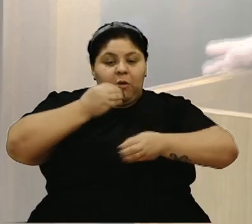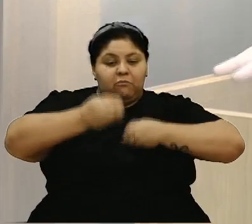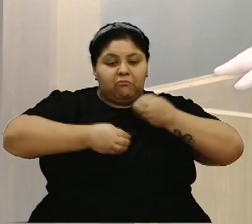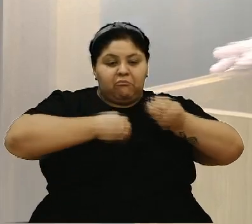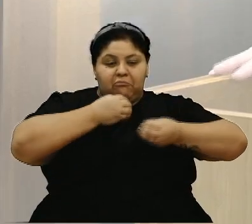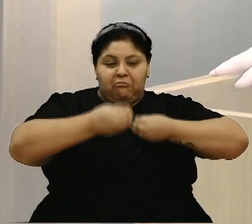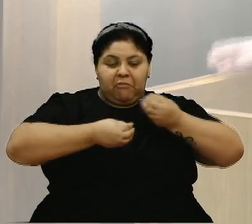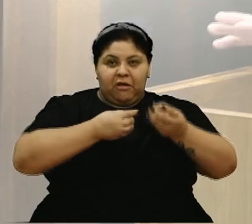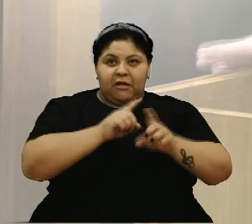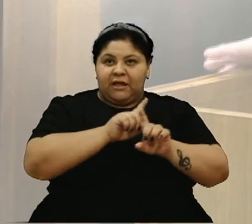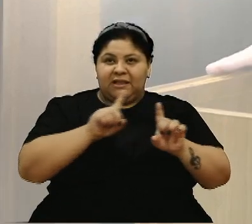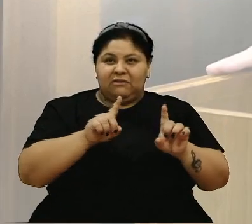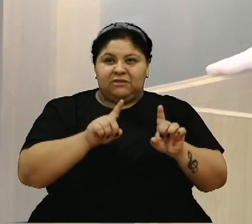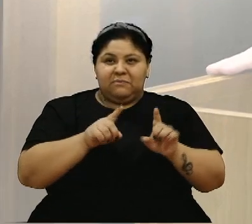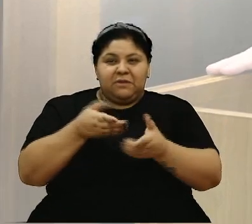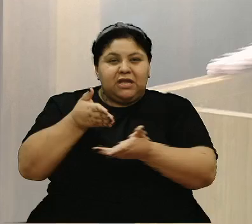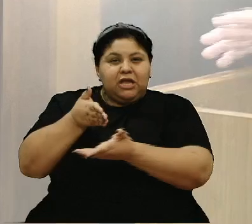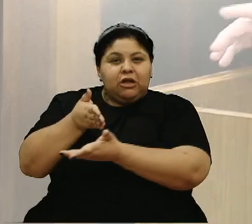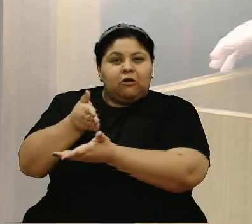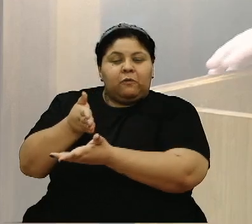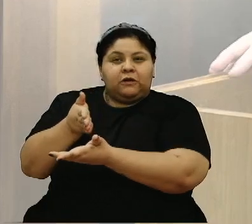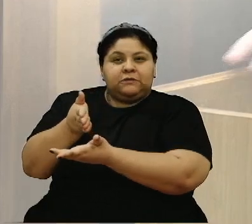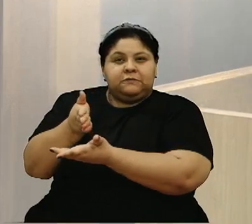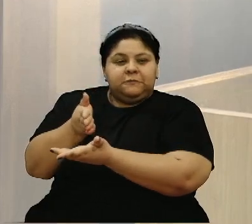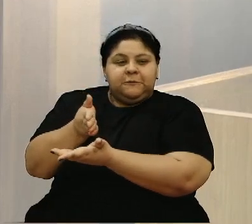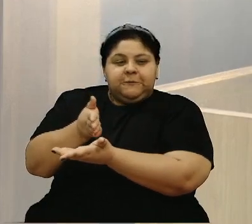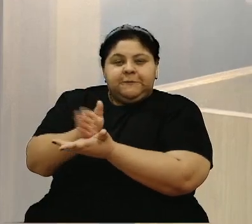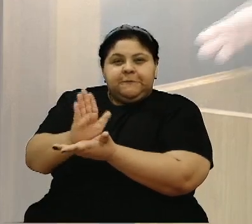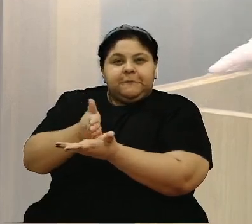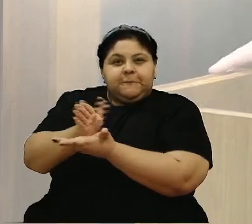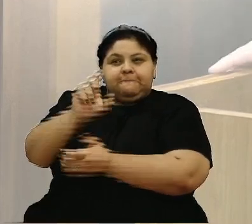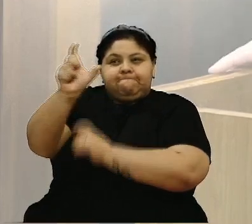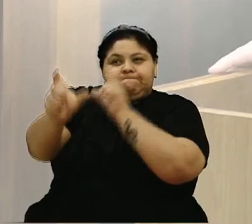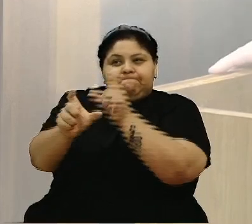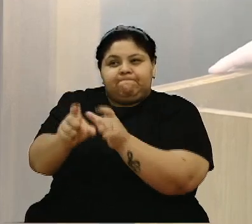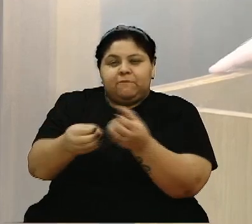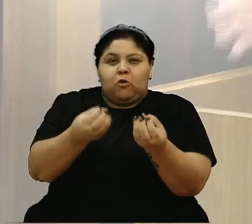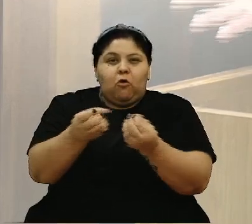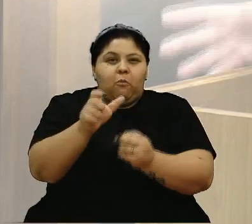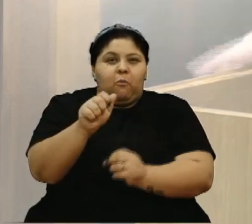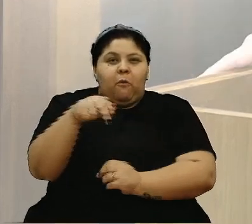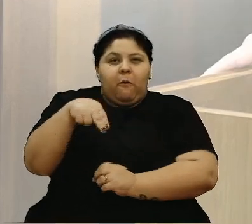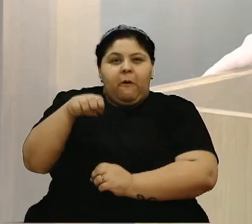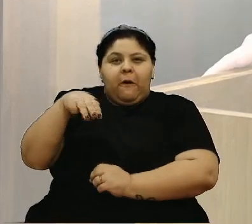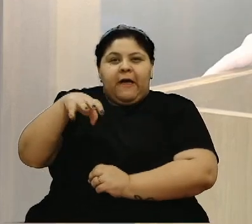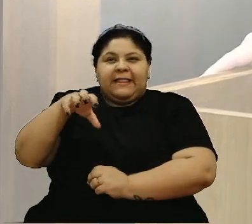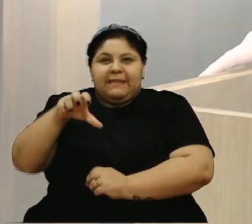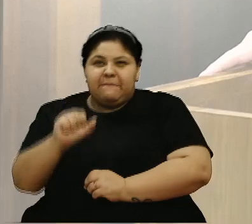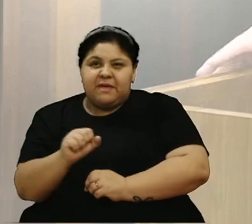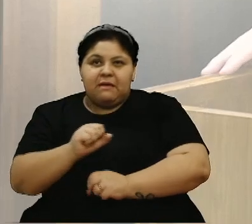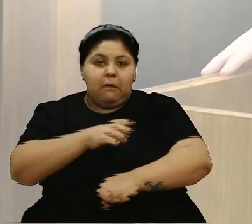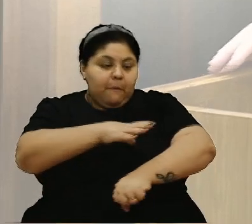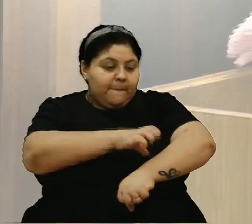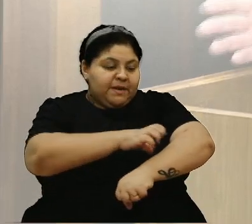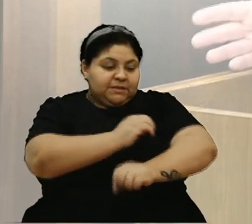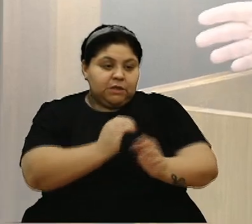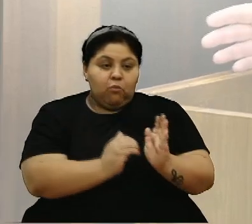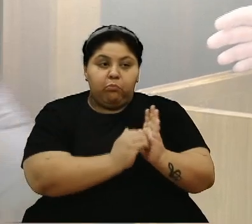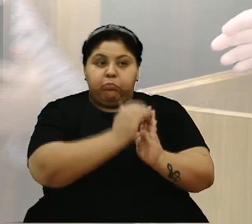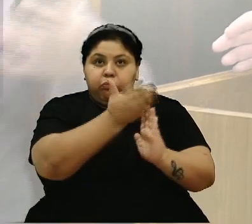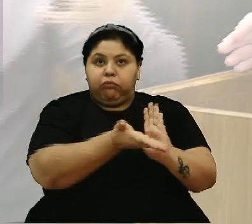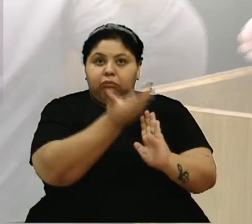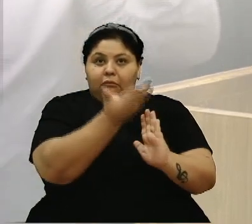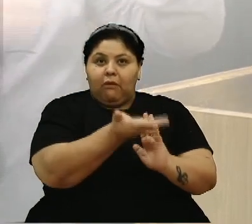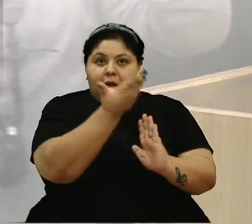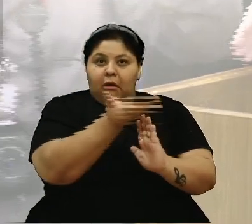nem sempre incomodam o paciente, assim como anemia leve, pressão alta, edema,